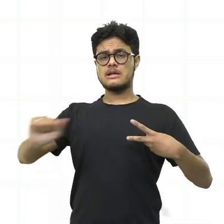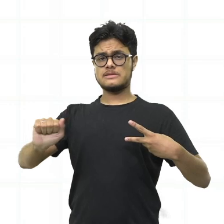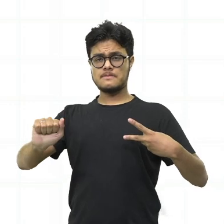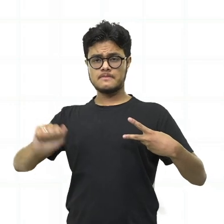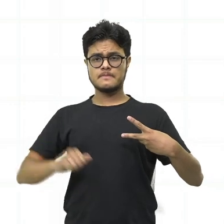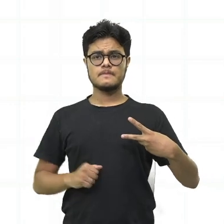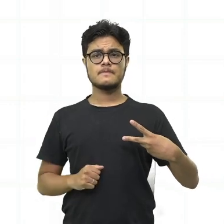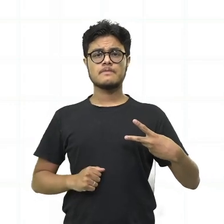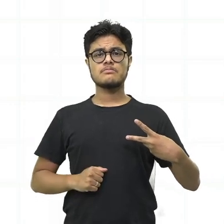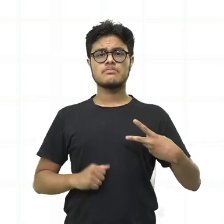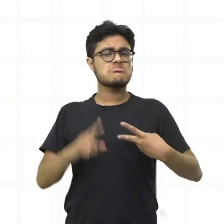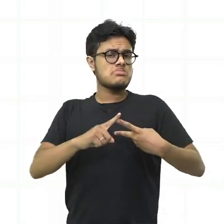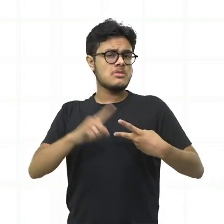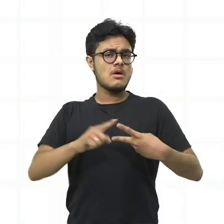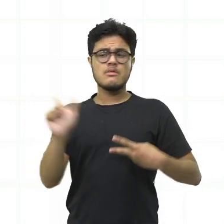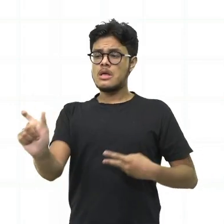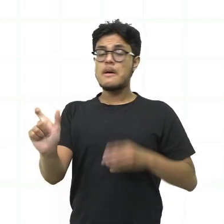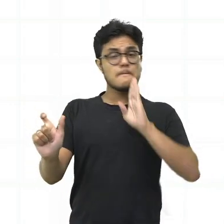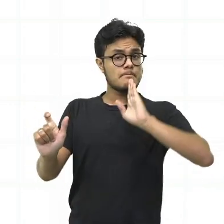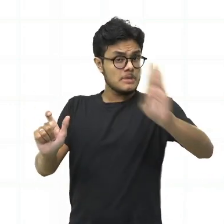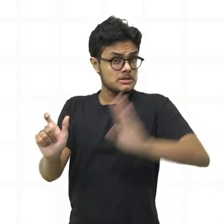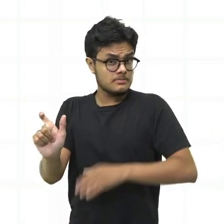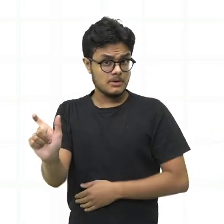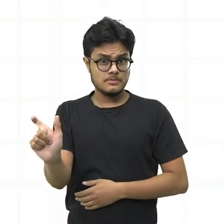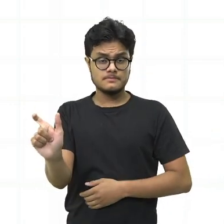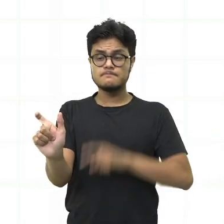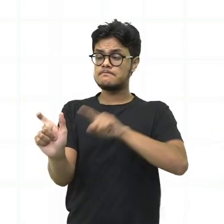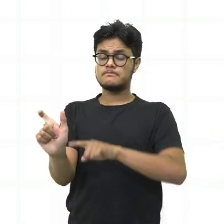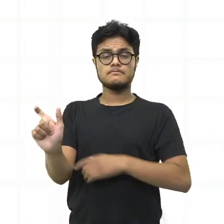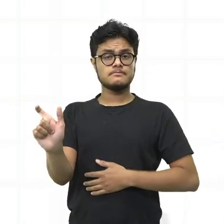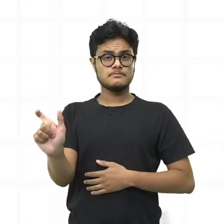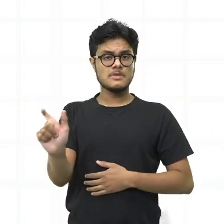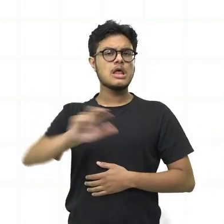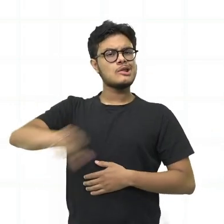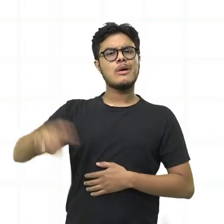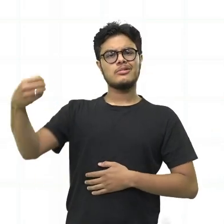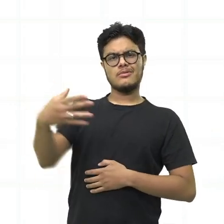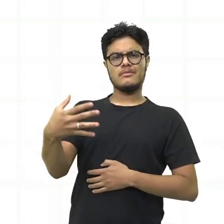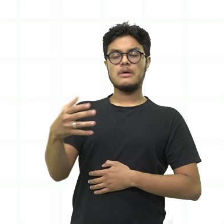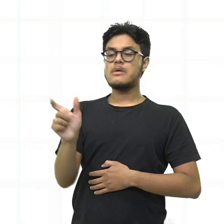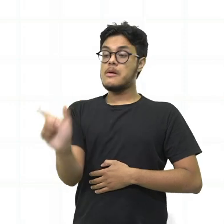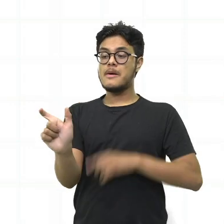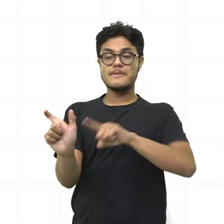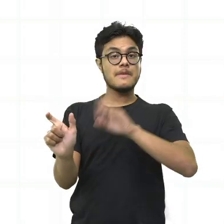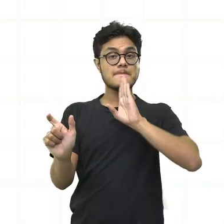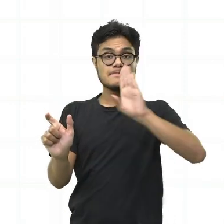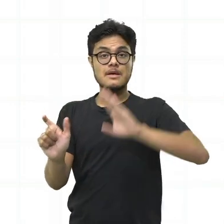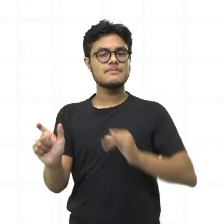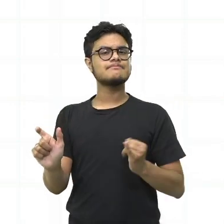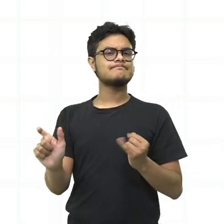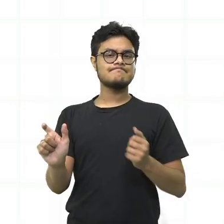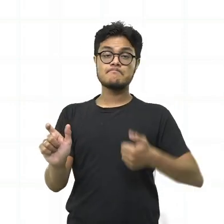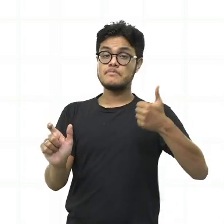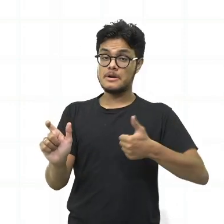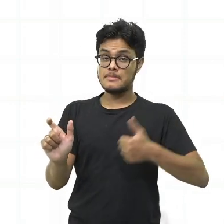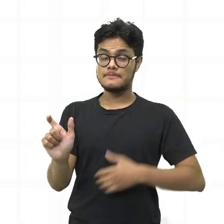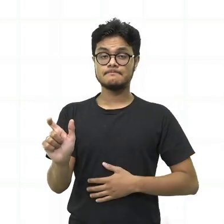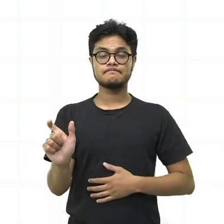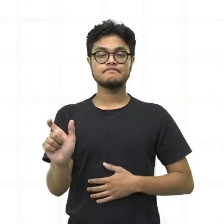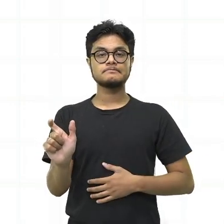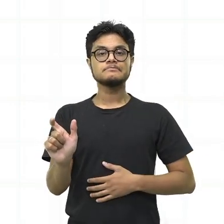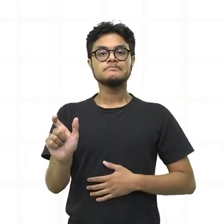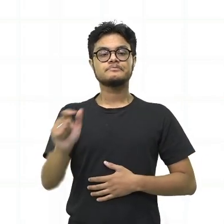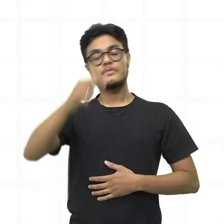né? Ou seja, ela é uma palavra primitiva, ela é uma palavra que surge por primeiro. E aí na